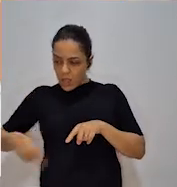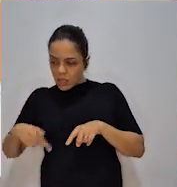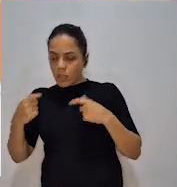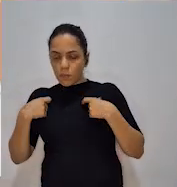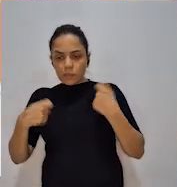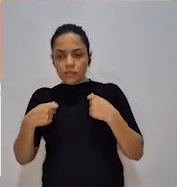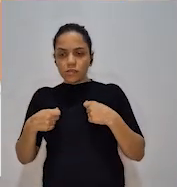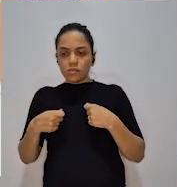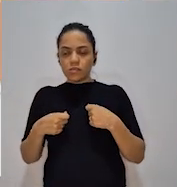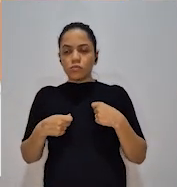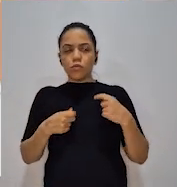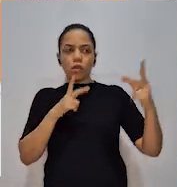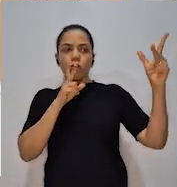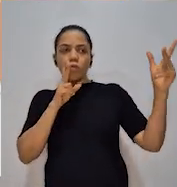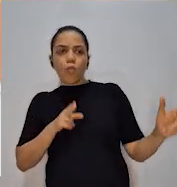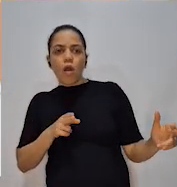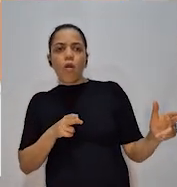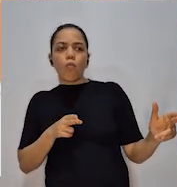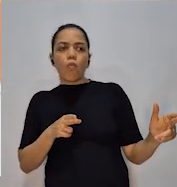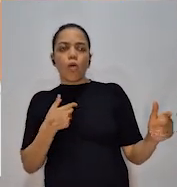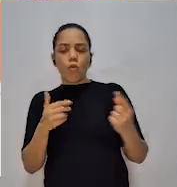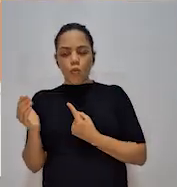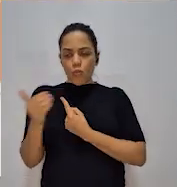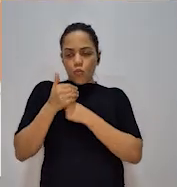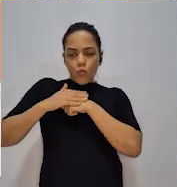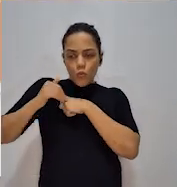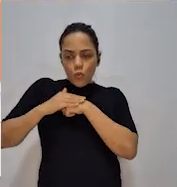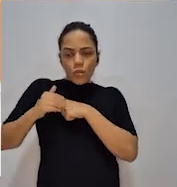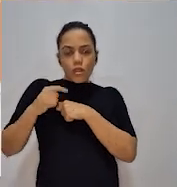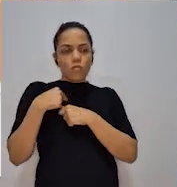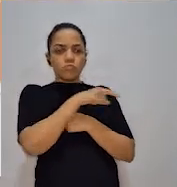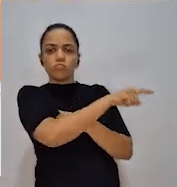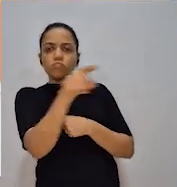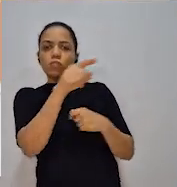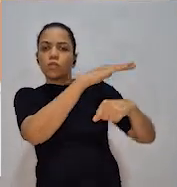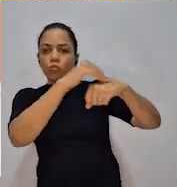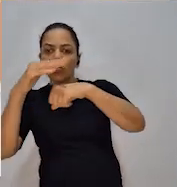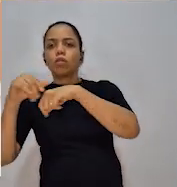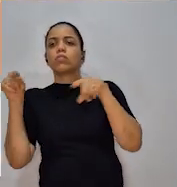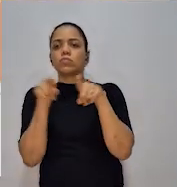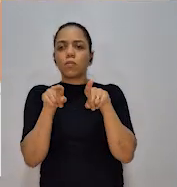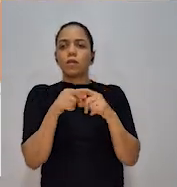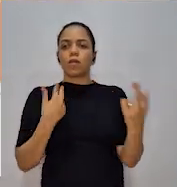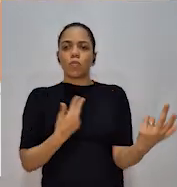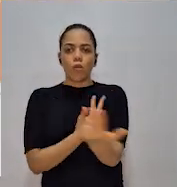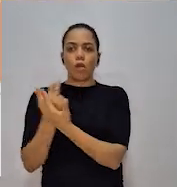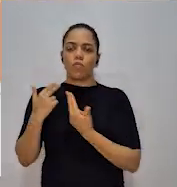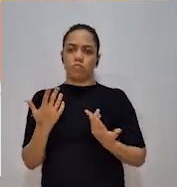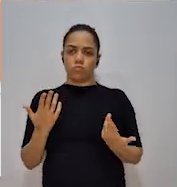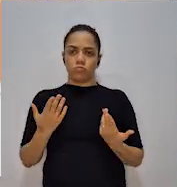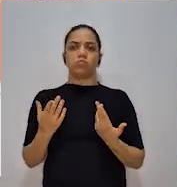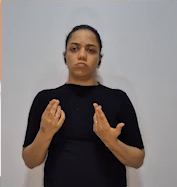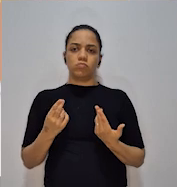organização, vou me sentir igualmente cuidada quando eu percebo que meus colegas são cuidados igualmente. Então, eu acho, Dani, que